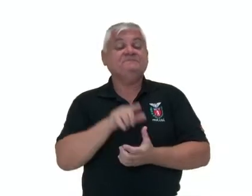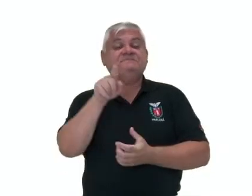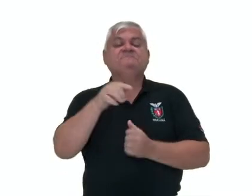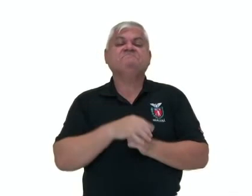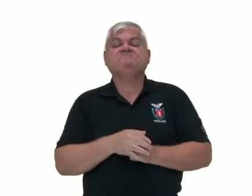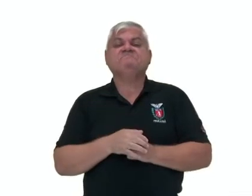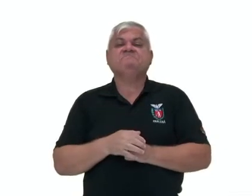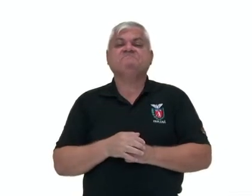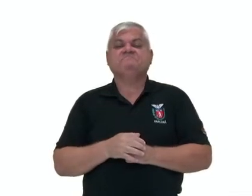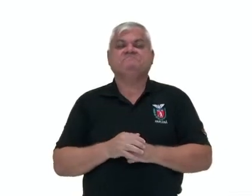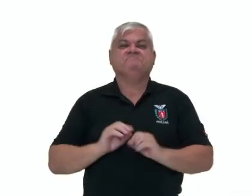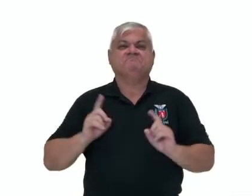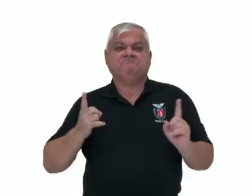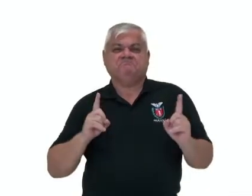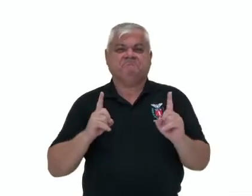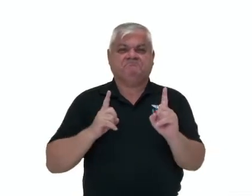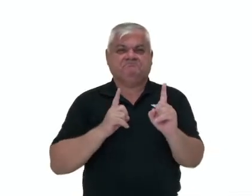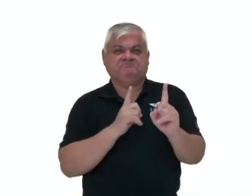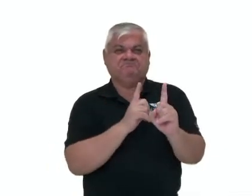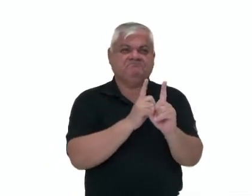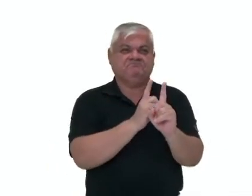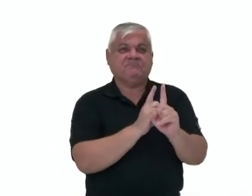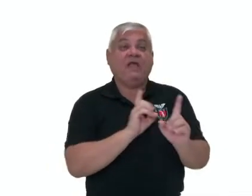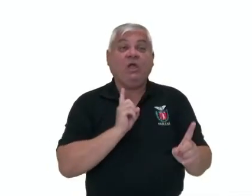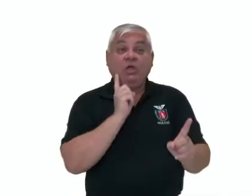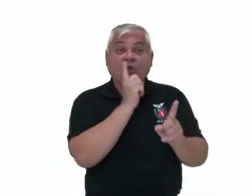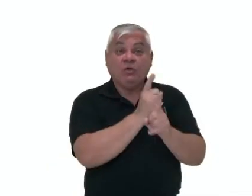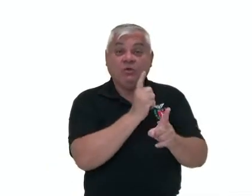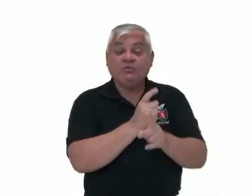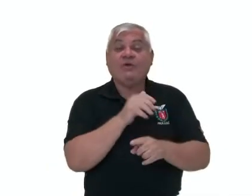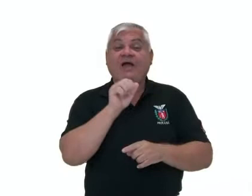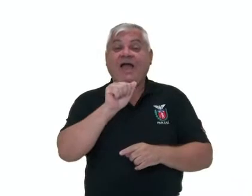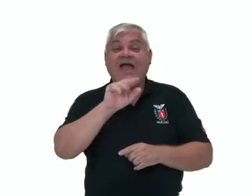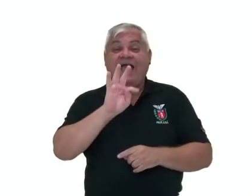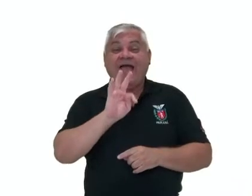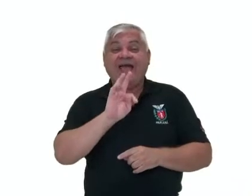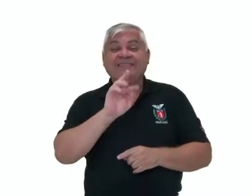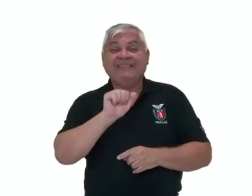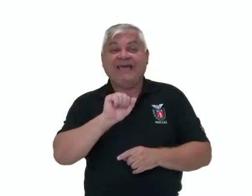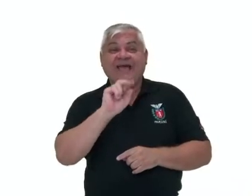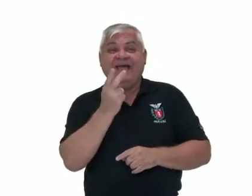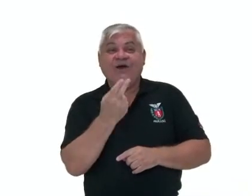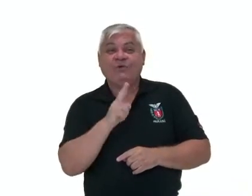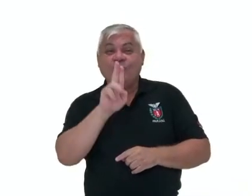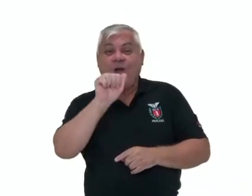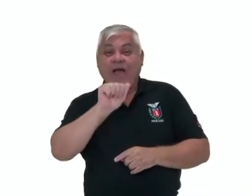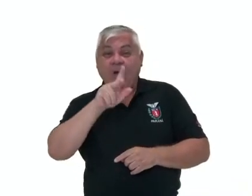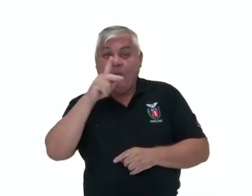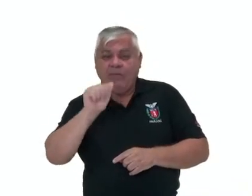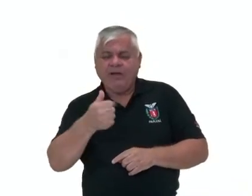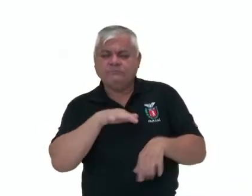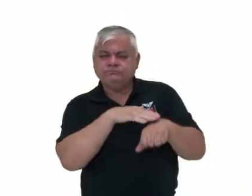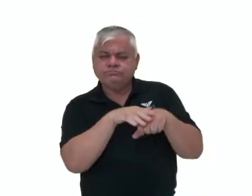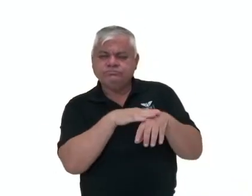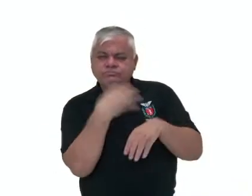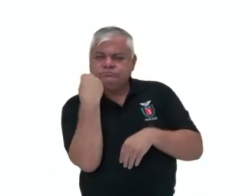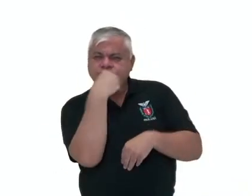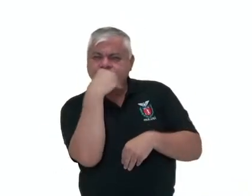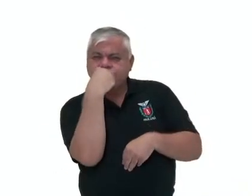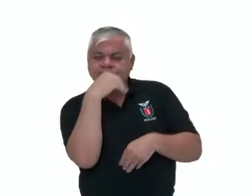de Atahualpa, vencedor da Guerra Civil Inca. Os espanhóis foram recepcionados pelo líder